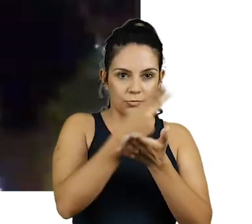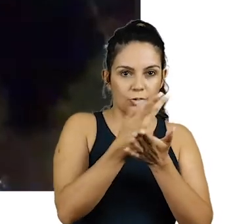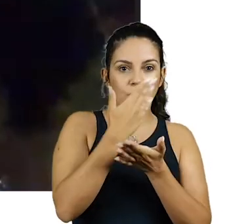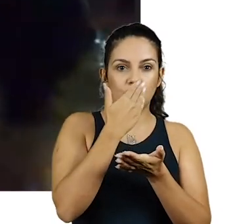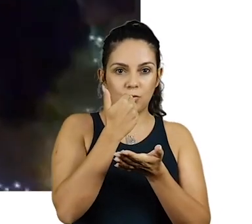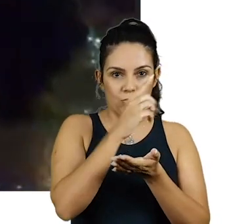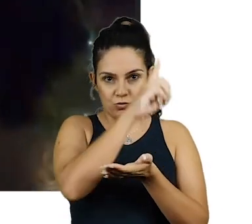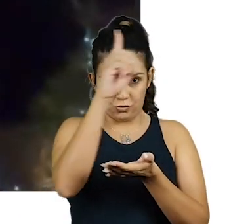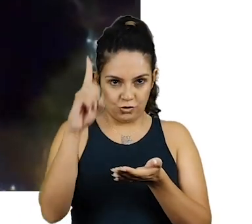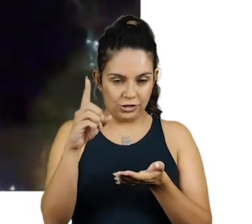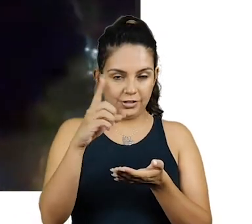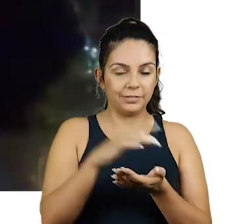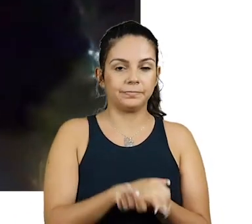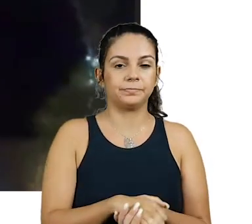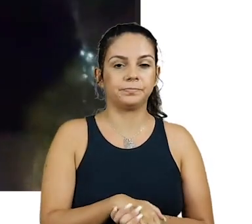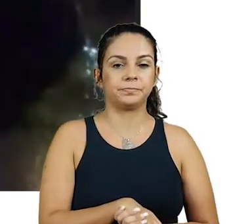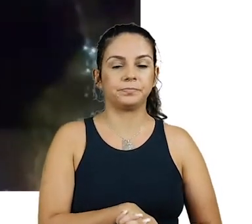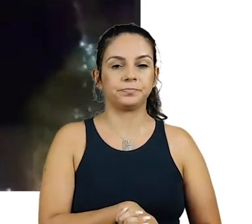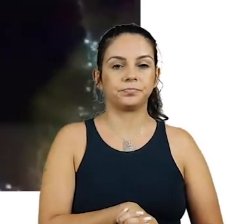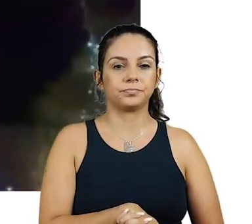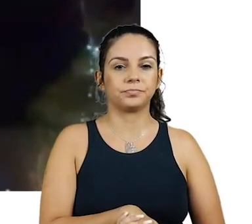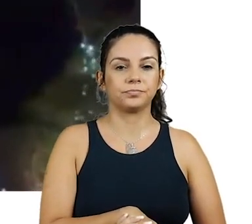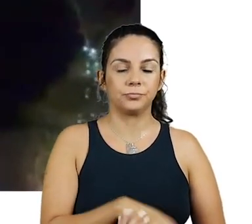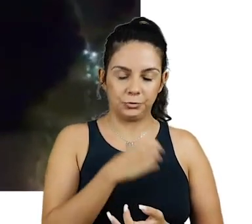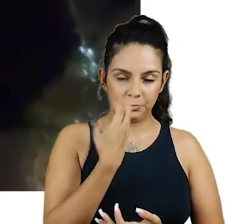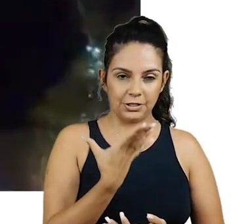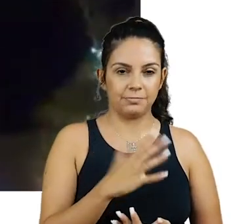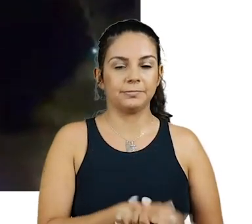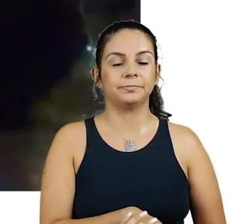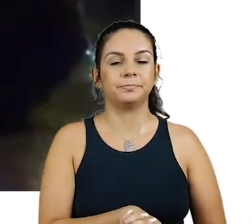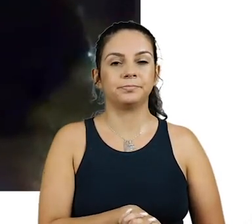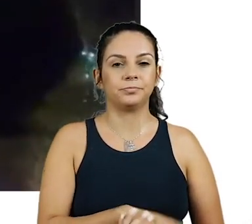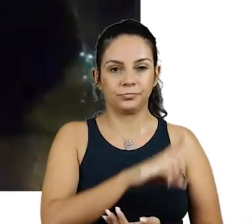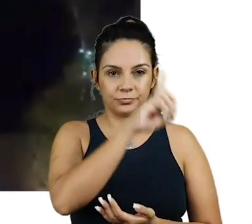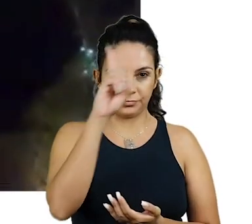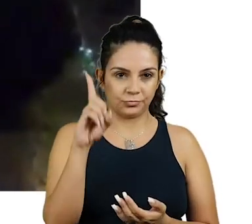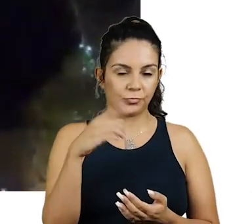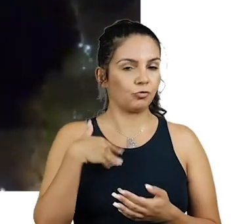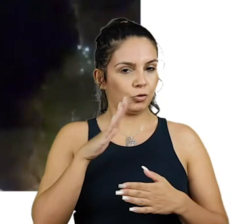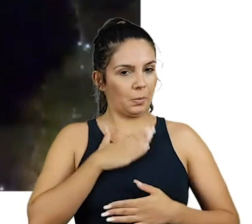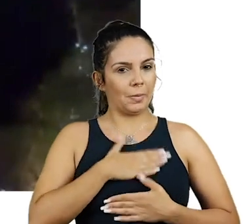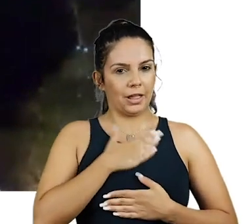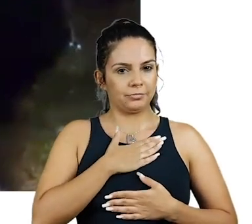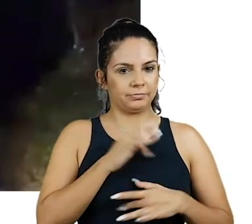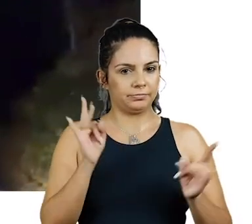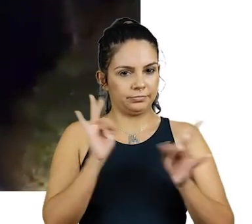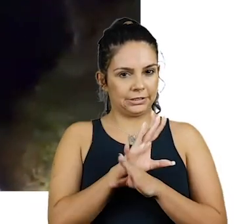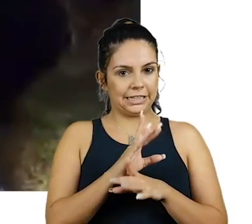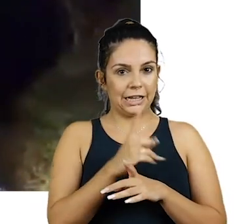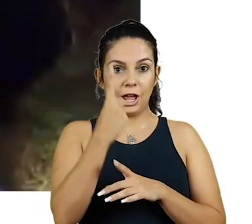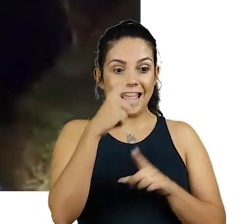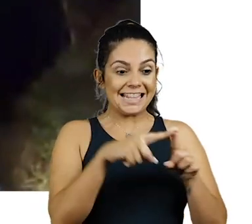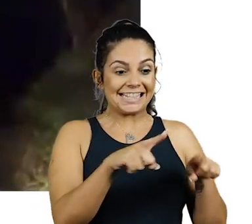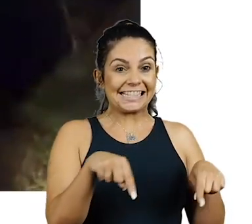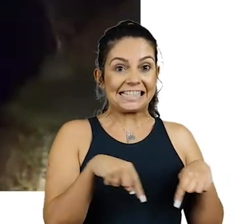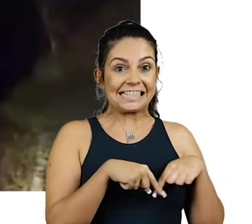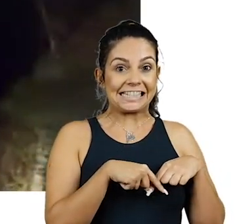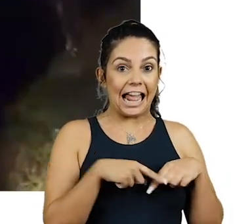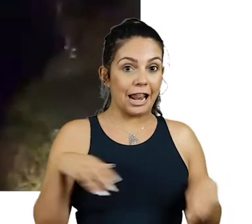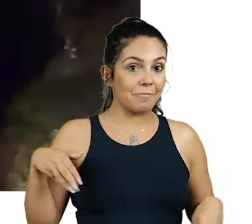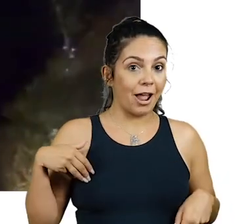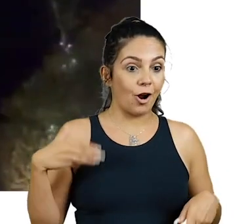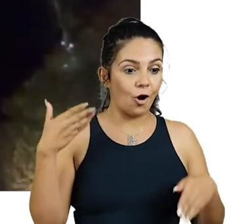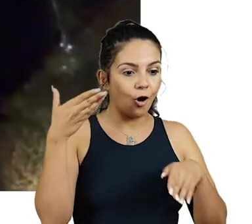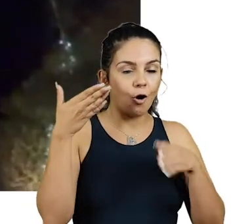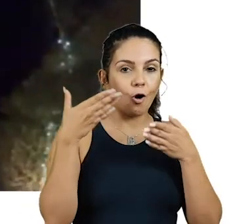procurar comida para o dia todo ali. Muito bem. Aí, um belo dia eu saio do banho, tem um na minha sala. Os bichos